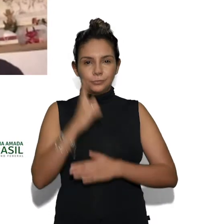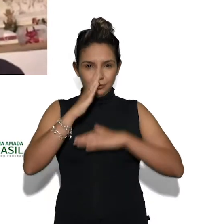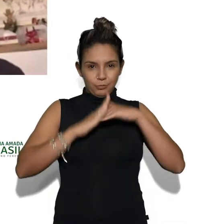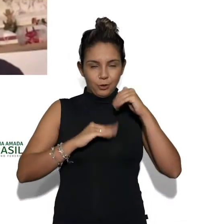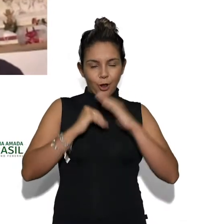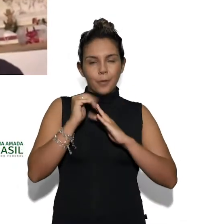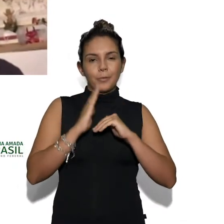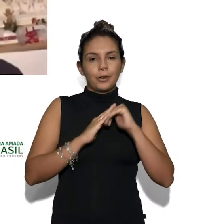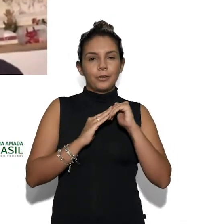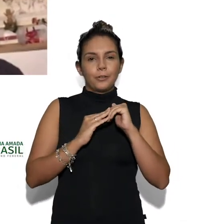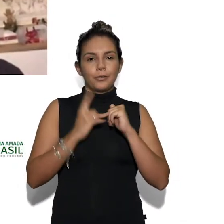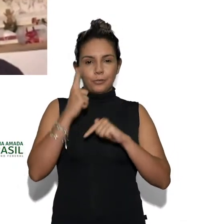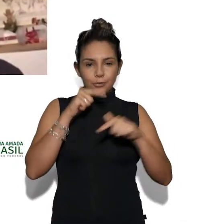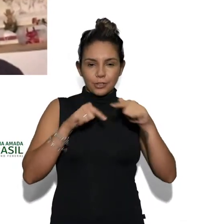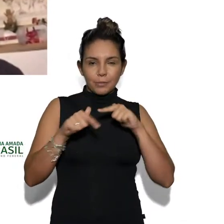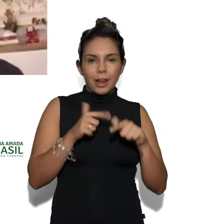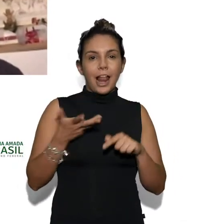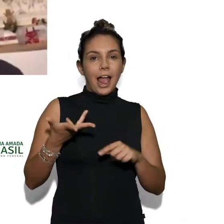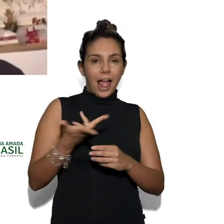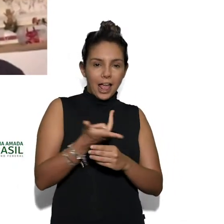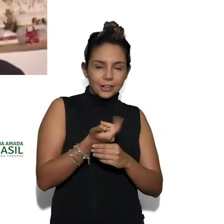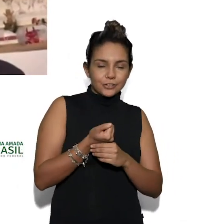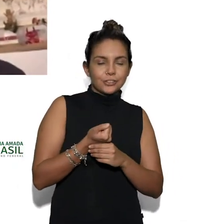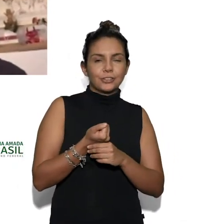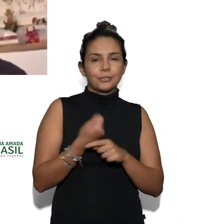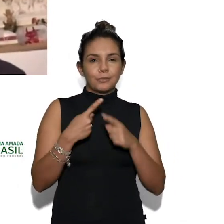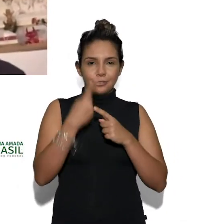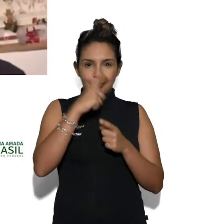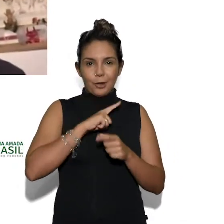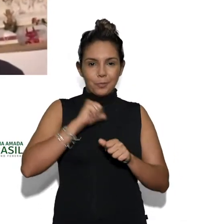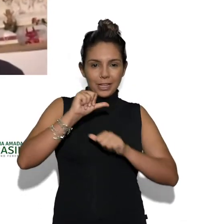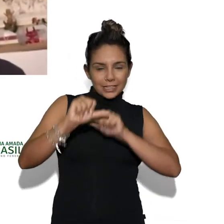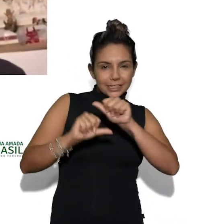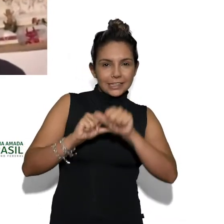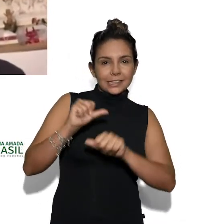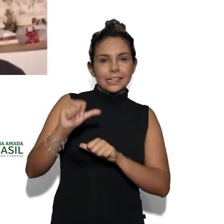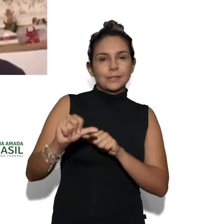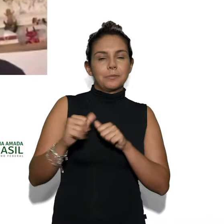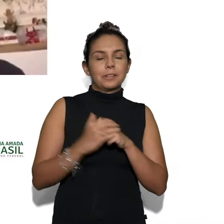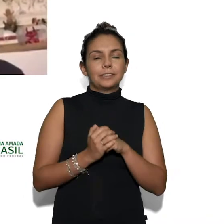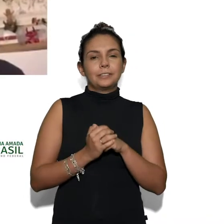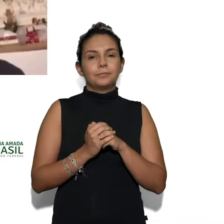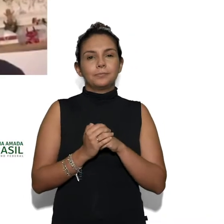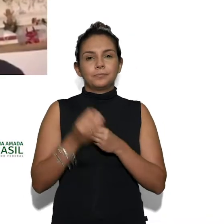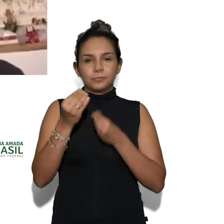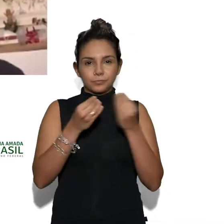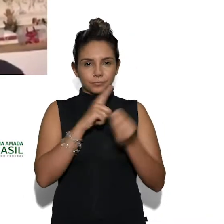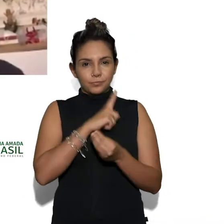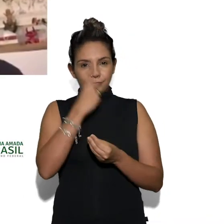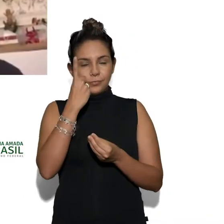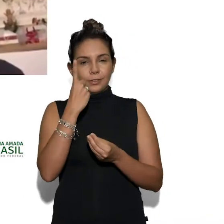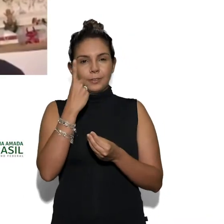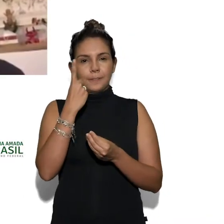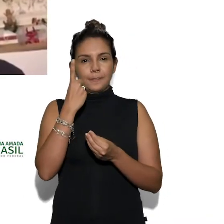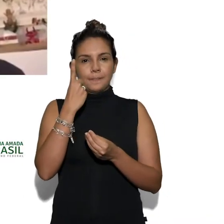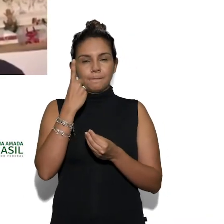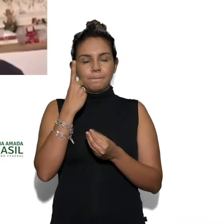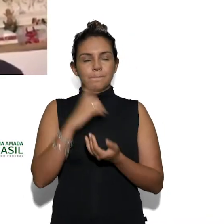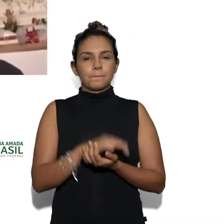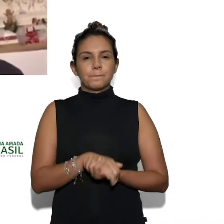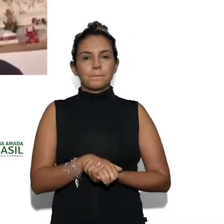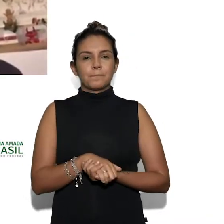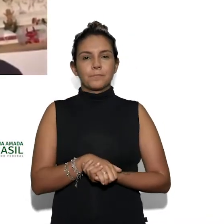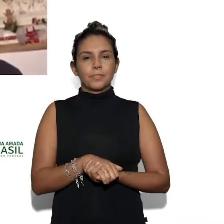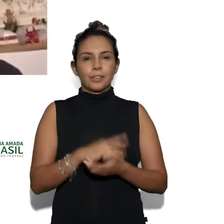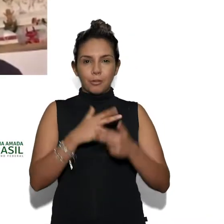se pretende ser uma obra de arte, por isso há uma transformação, como se houvesse uma espécie de mimética,